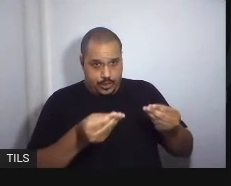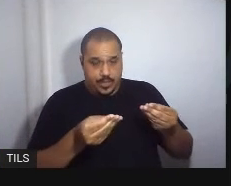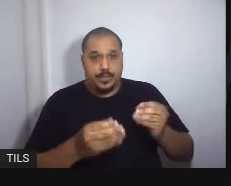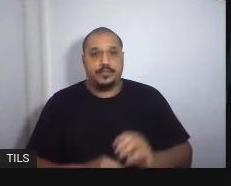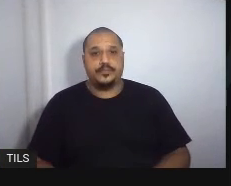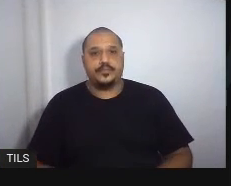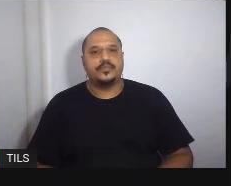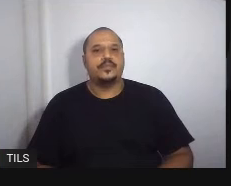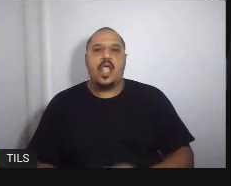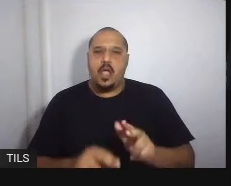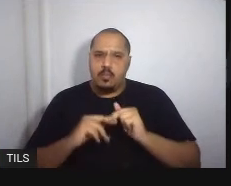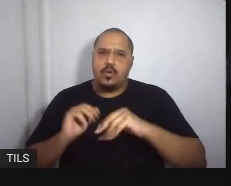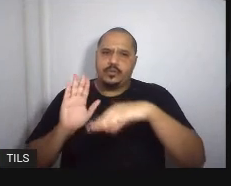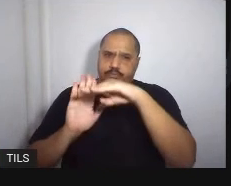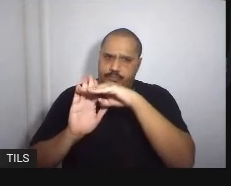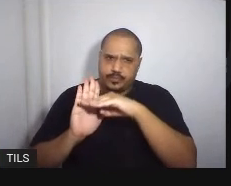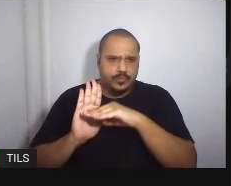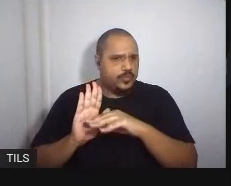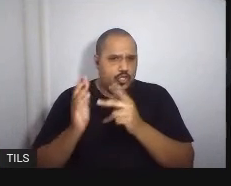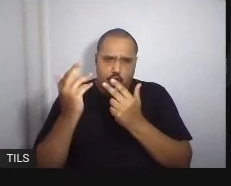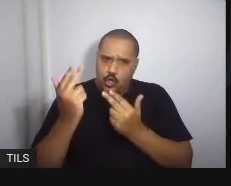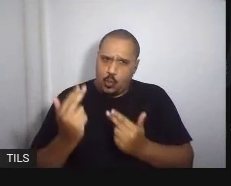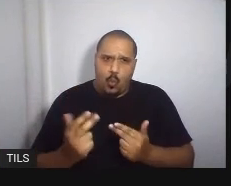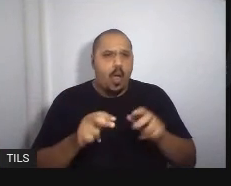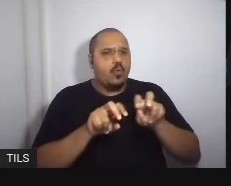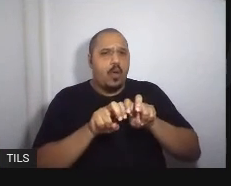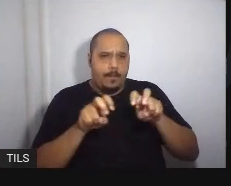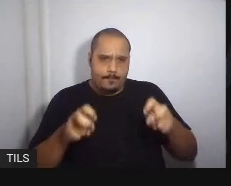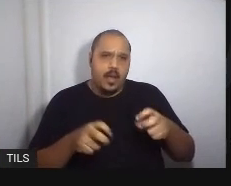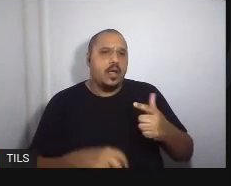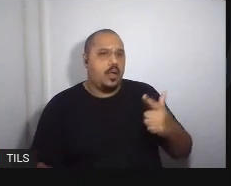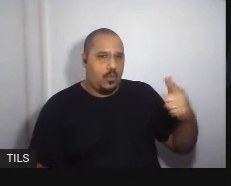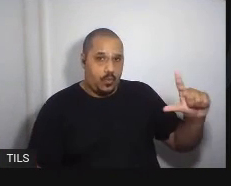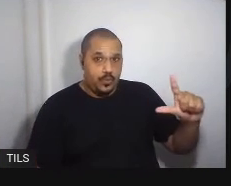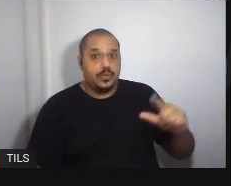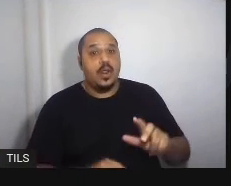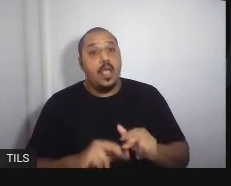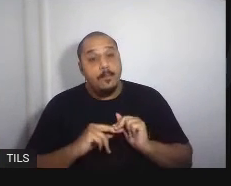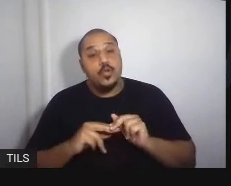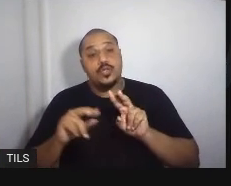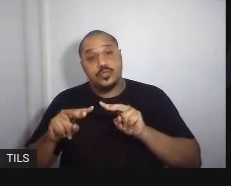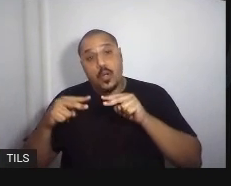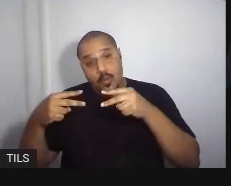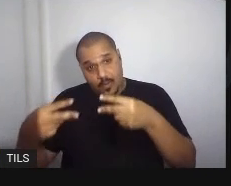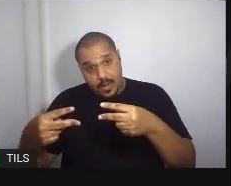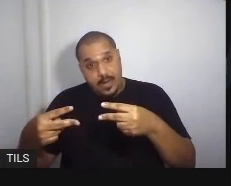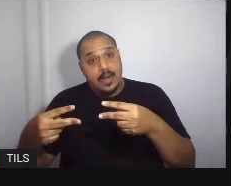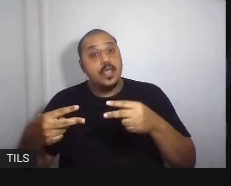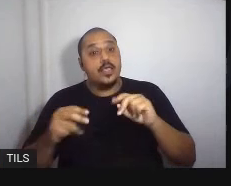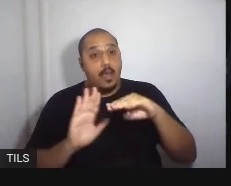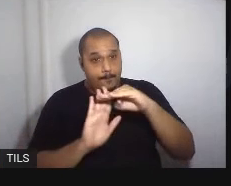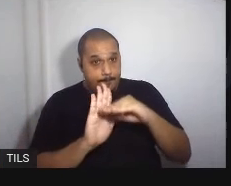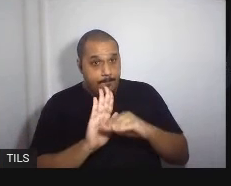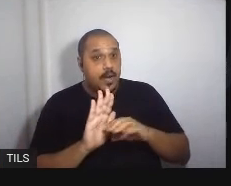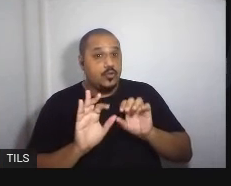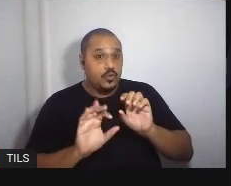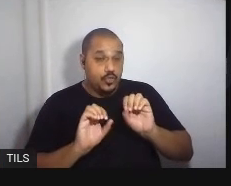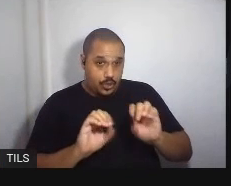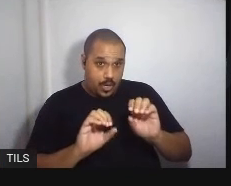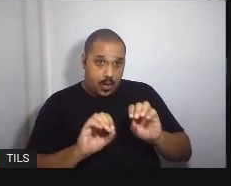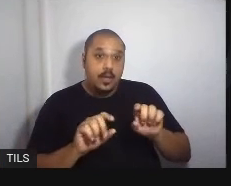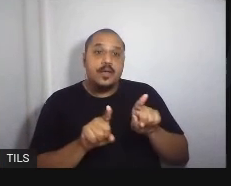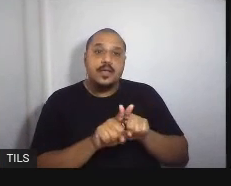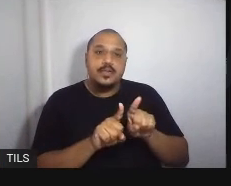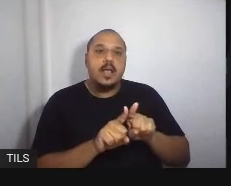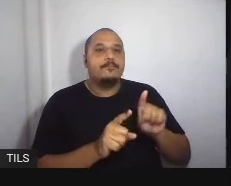se repetem para outra banca. Então, o link, os planos de aula e as apresentações. As bancas elas vão precisar tanto dos